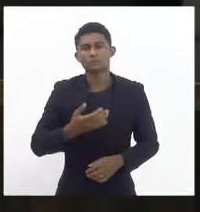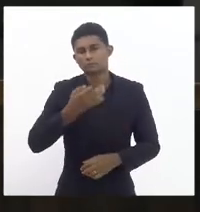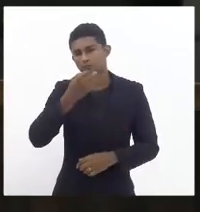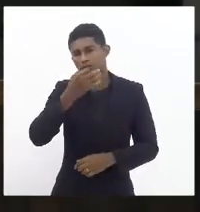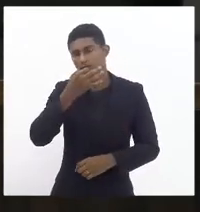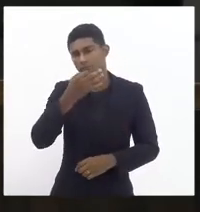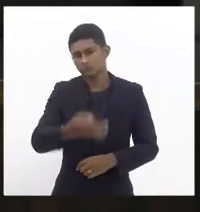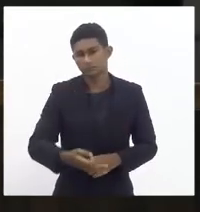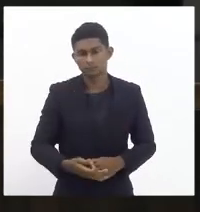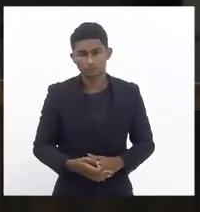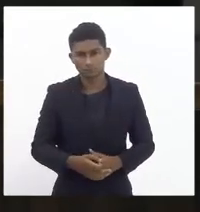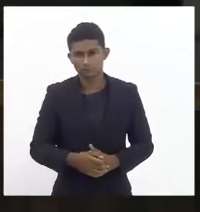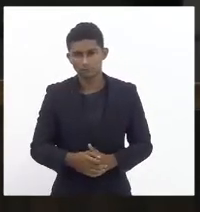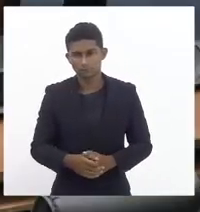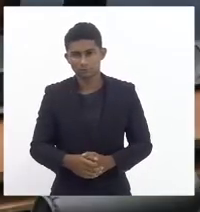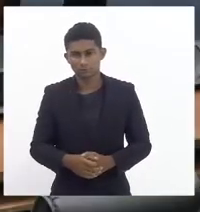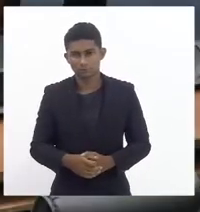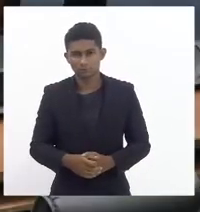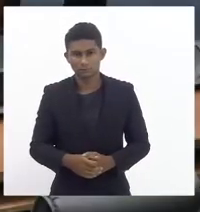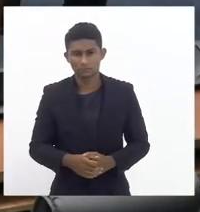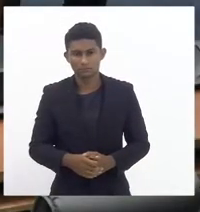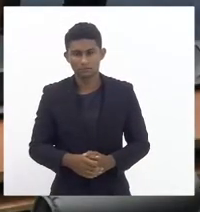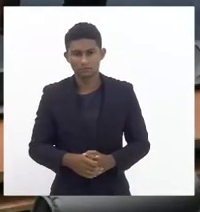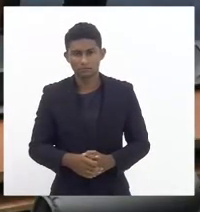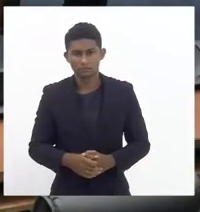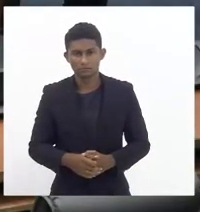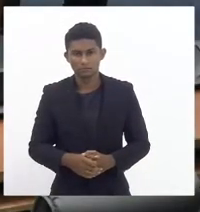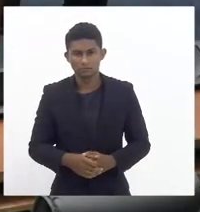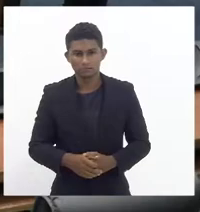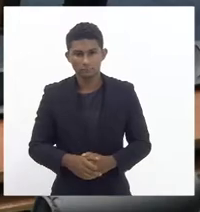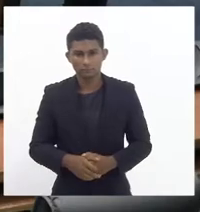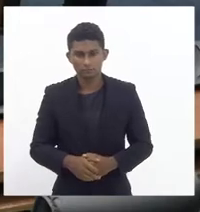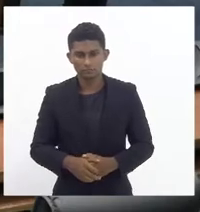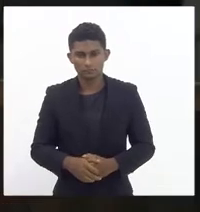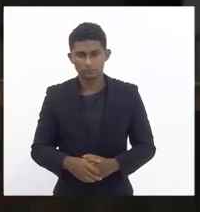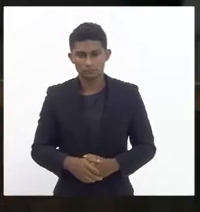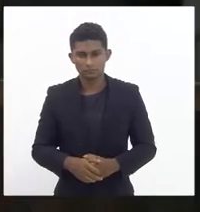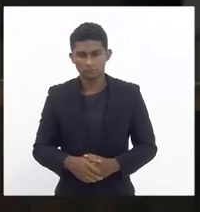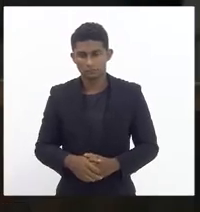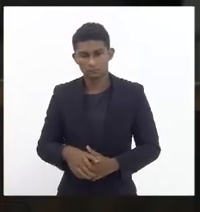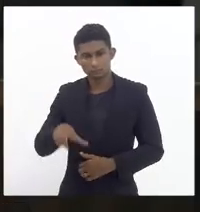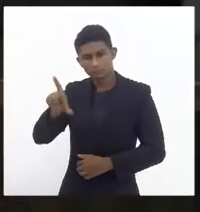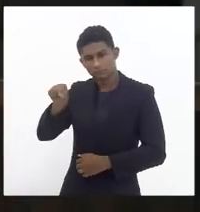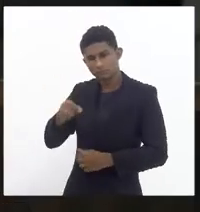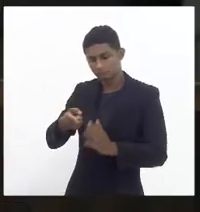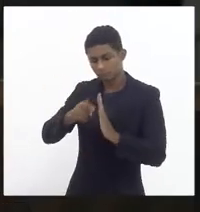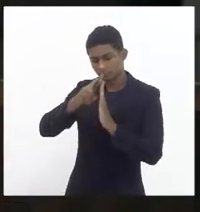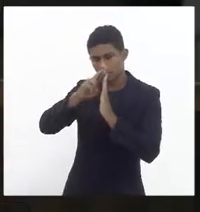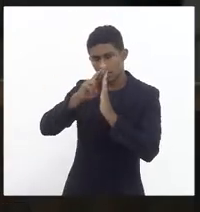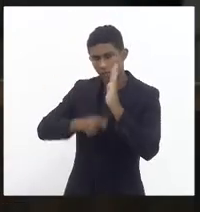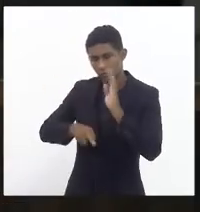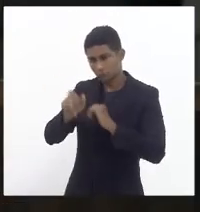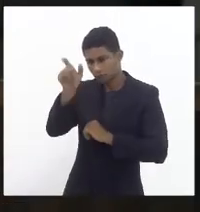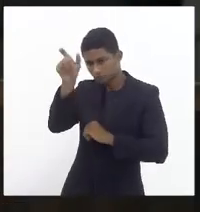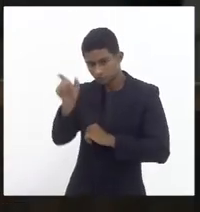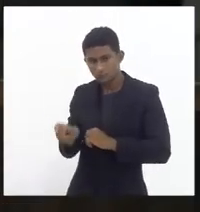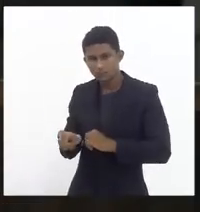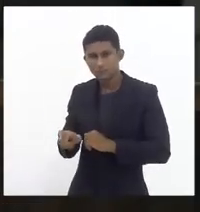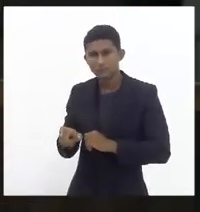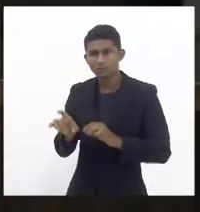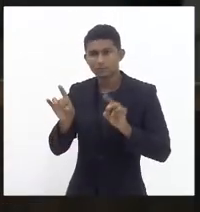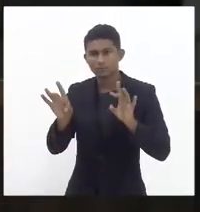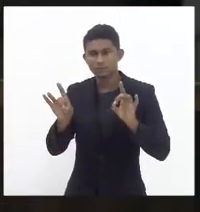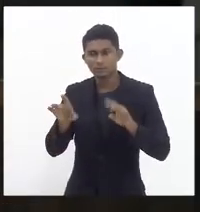E aí E aí o designo relator especial Deputado